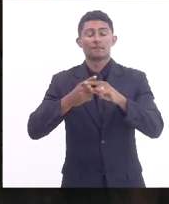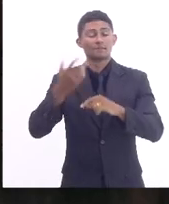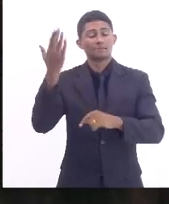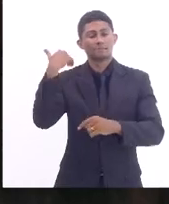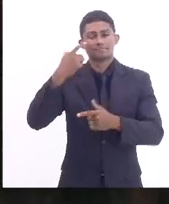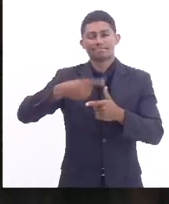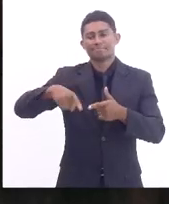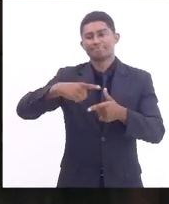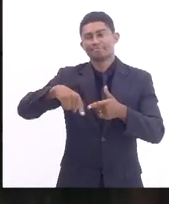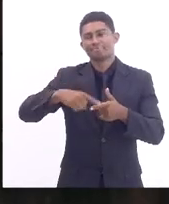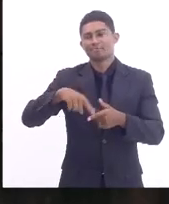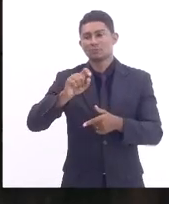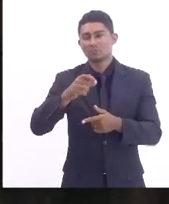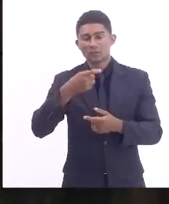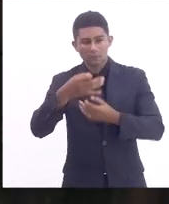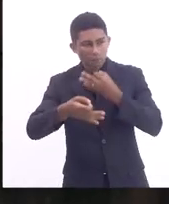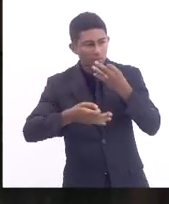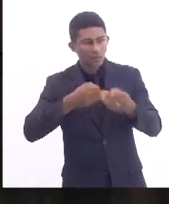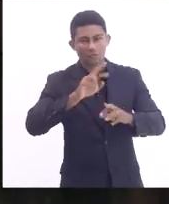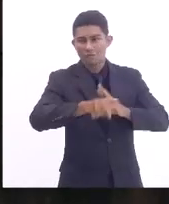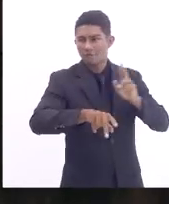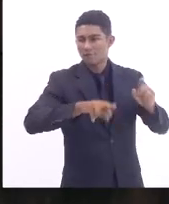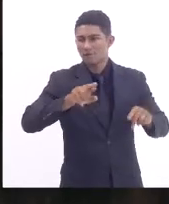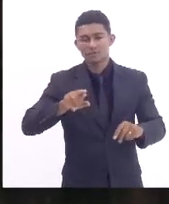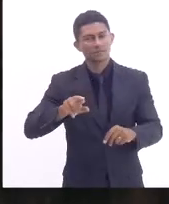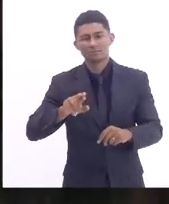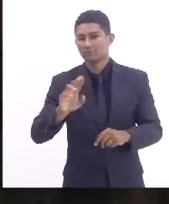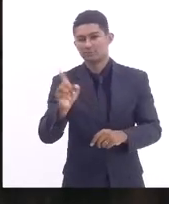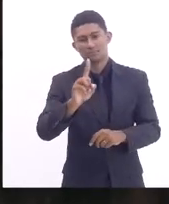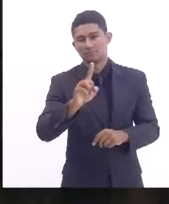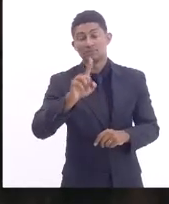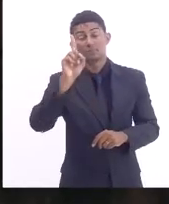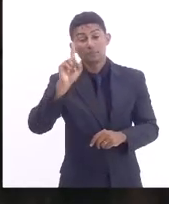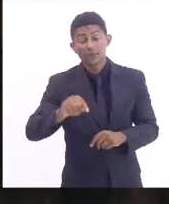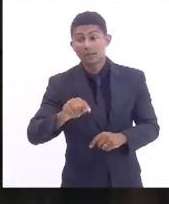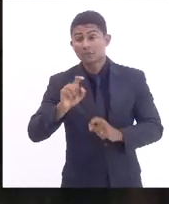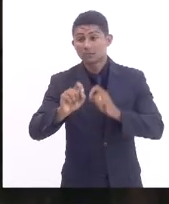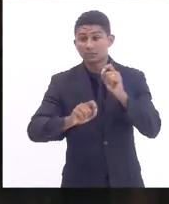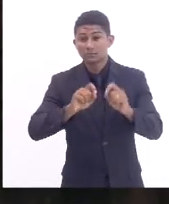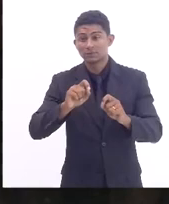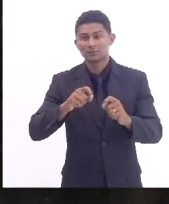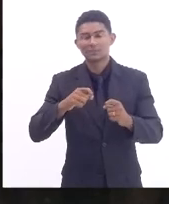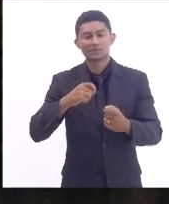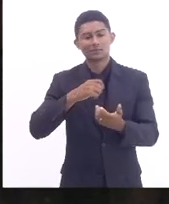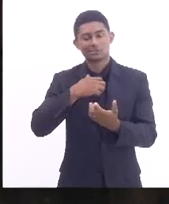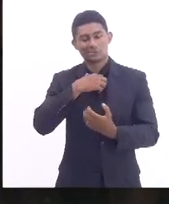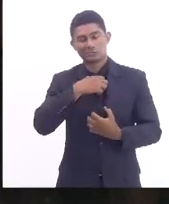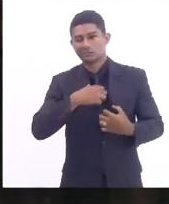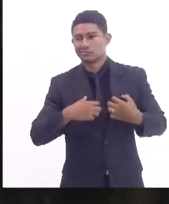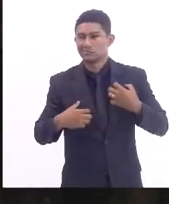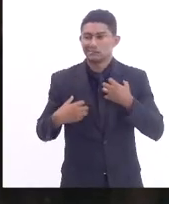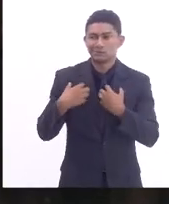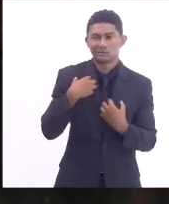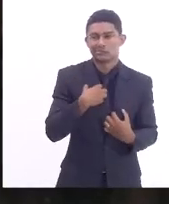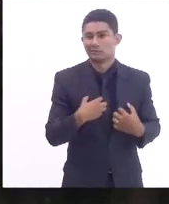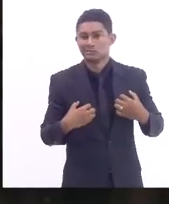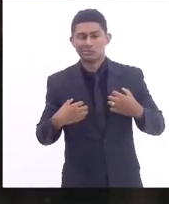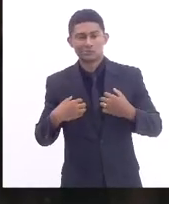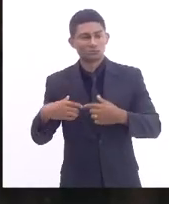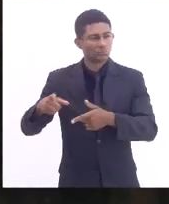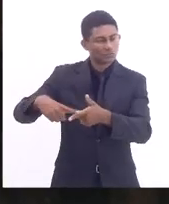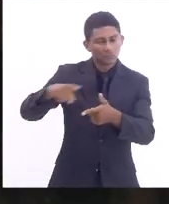problemas nós não era ter opinião diferente era um quadro de tanto Desespero de tanta perseguição de tanta em